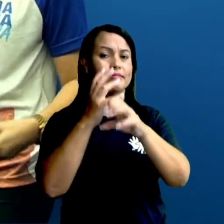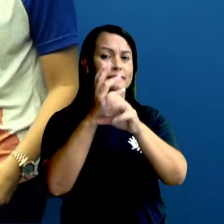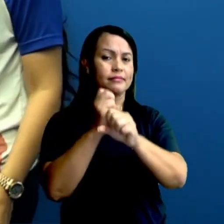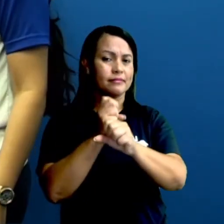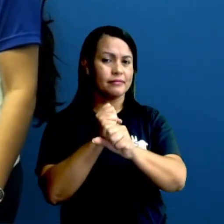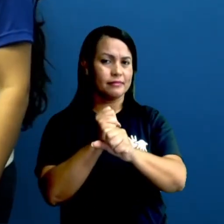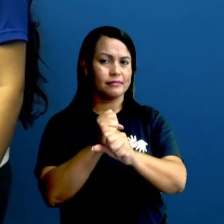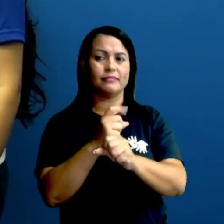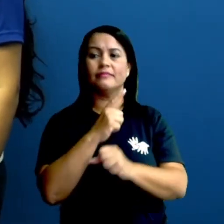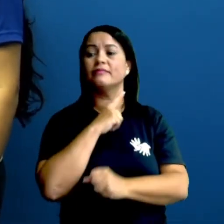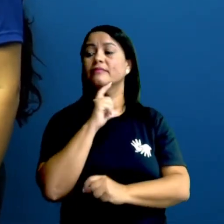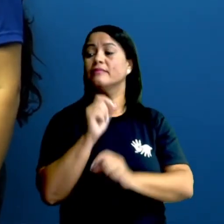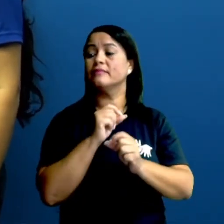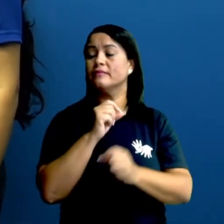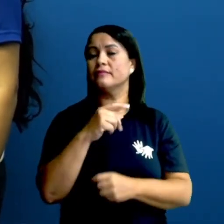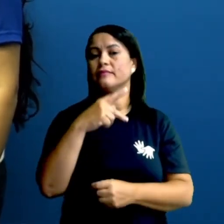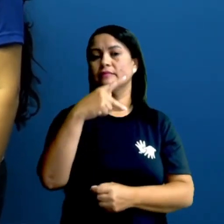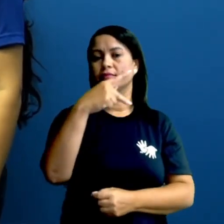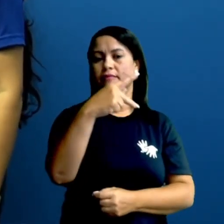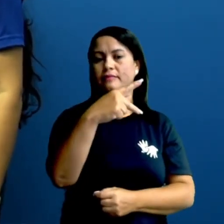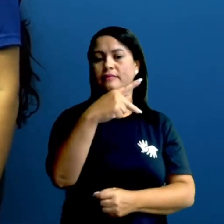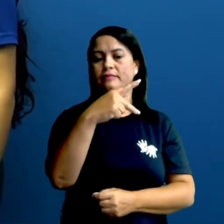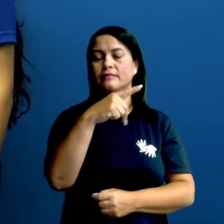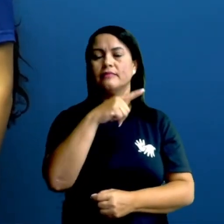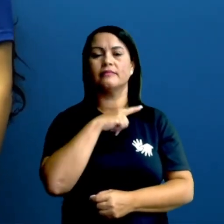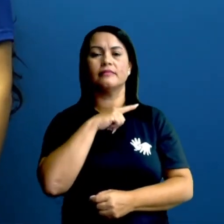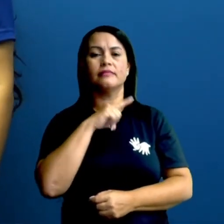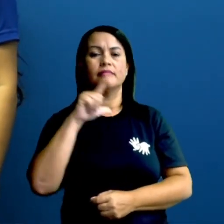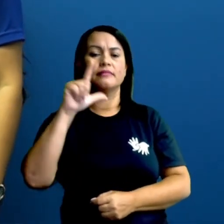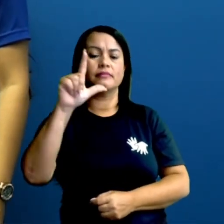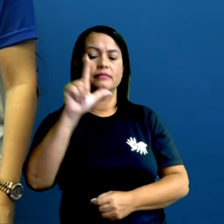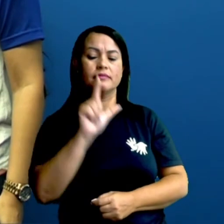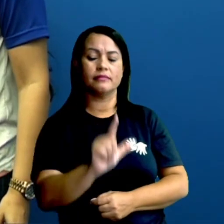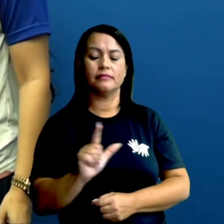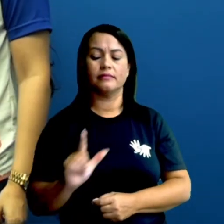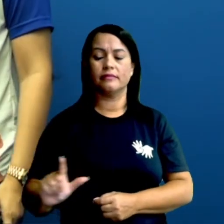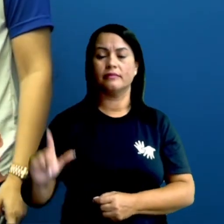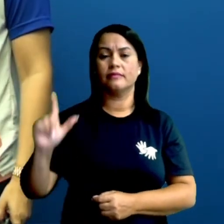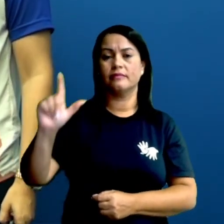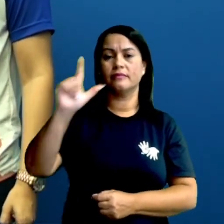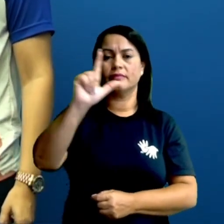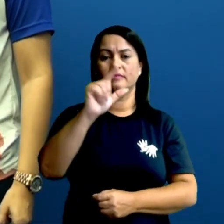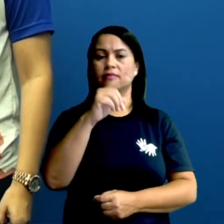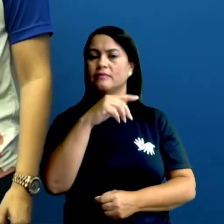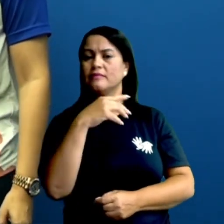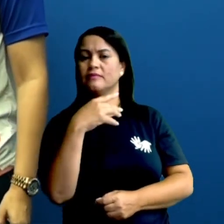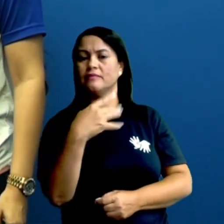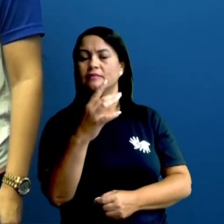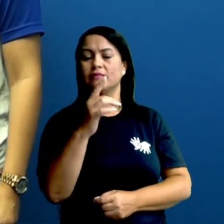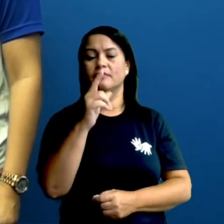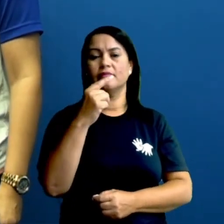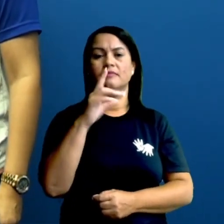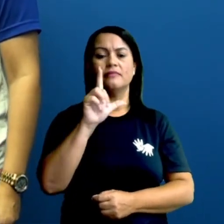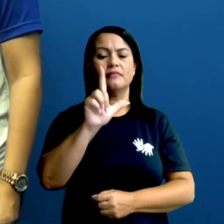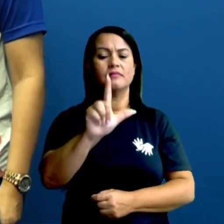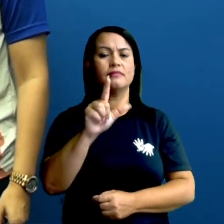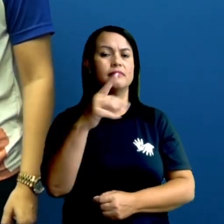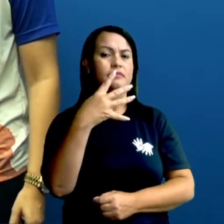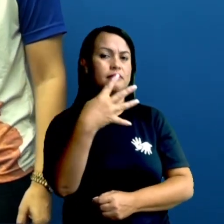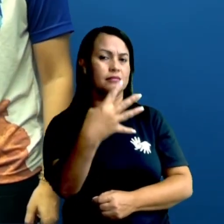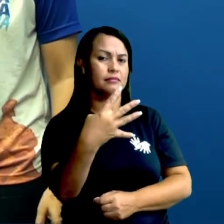os lados. Então, aqui eu tenho ó, P de perímetro, lado, lado, lado e lado. Não é isso? Ó,